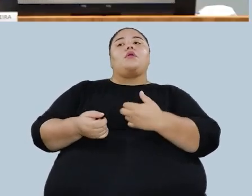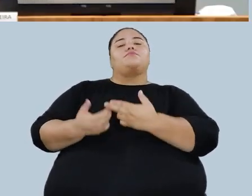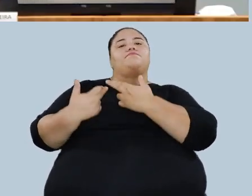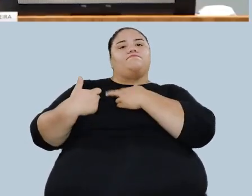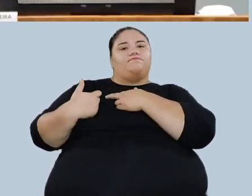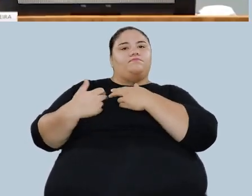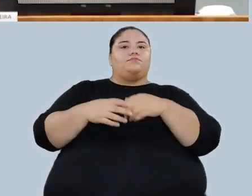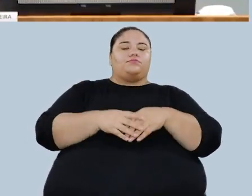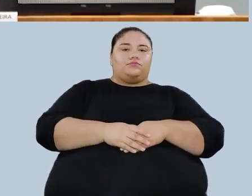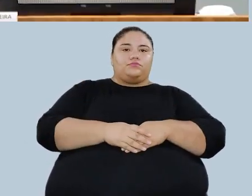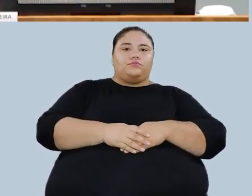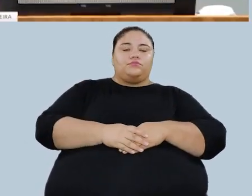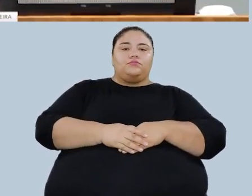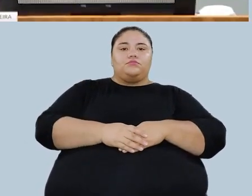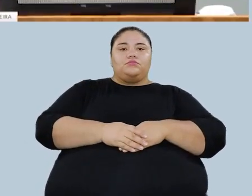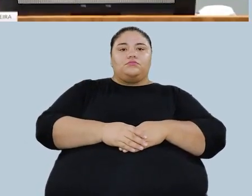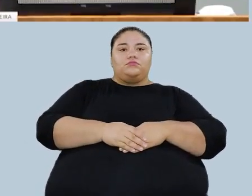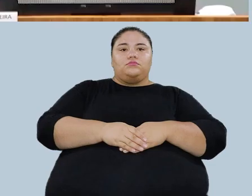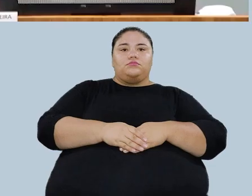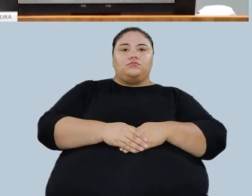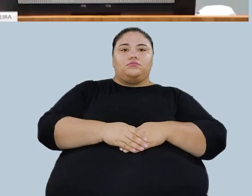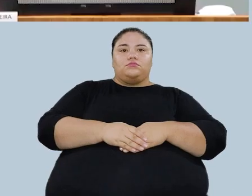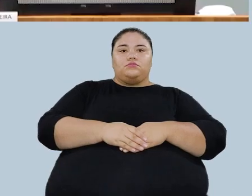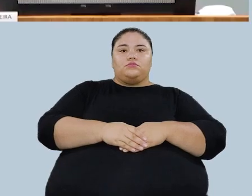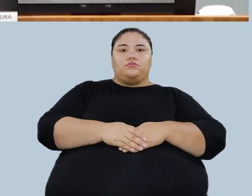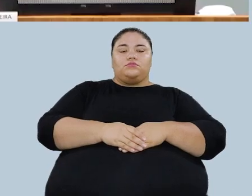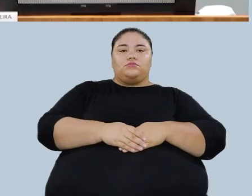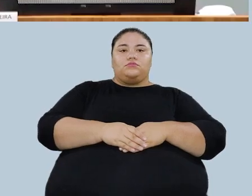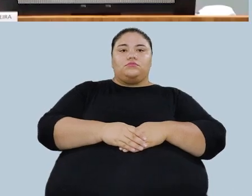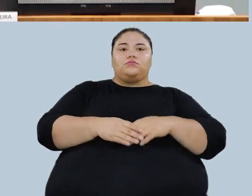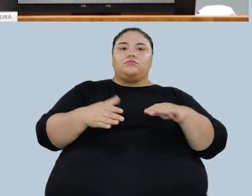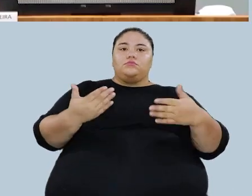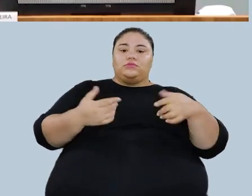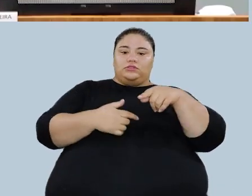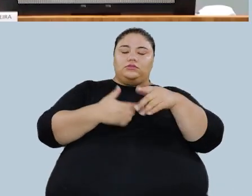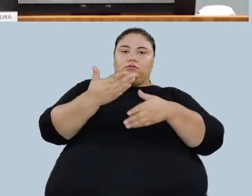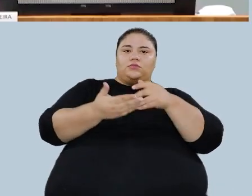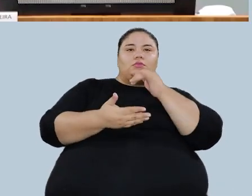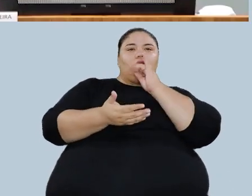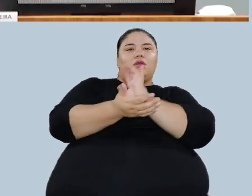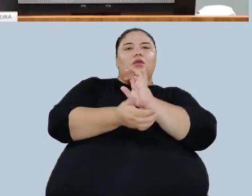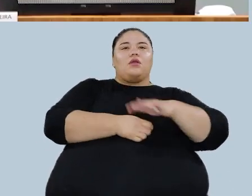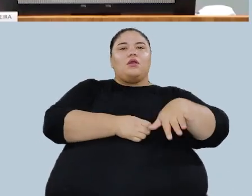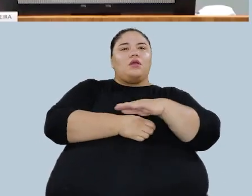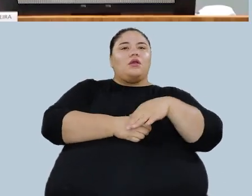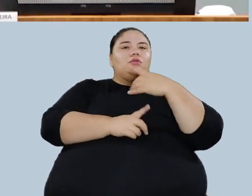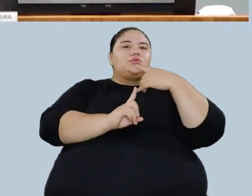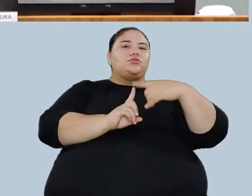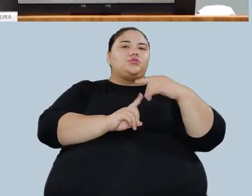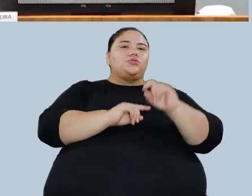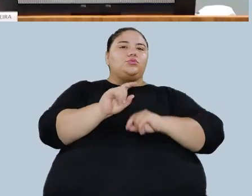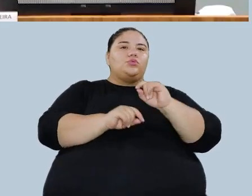da carta de crédito. Então, vejam que esse tratamento é muito, né, do ambiente